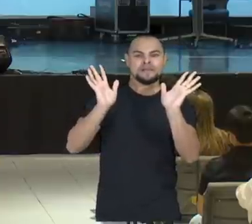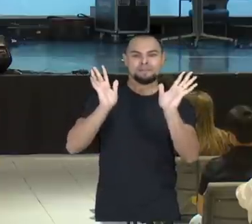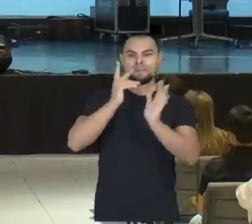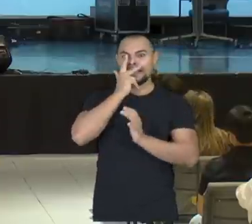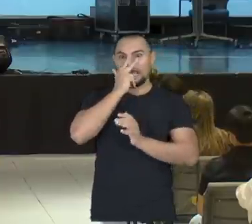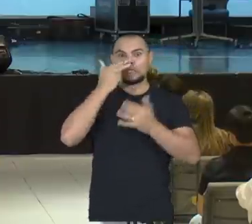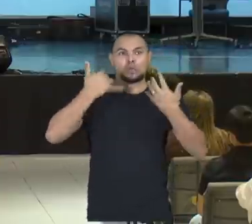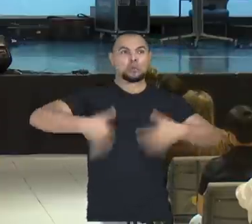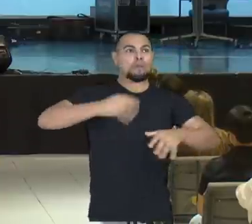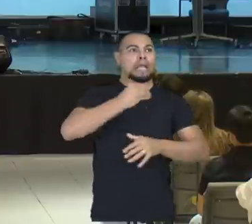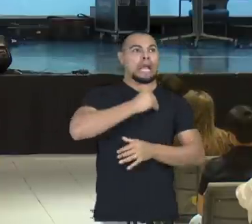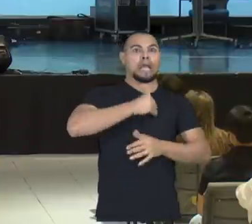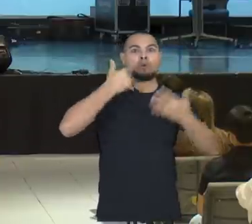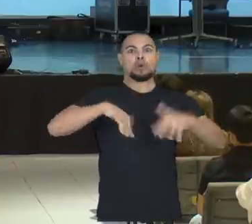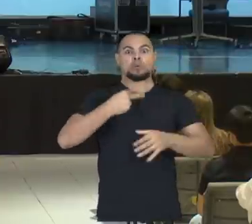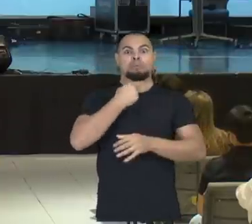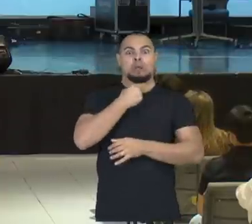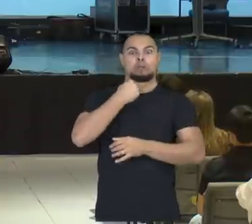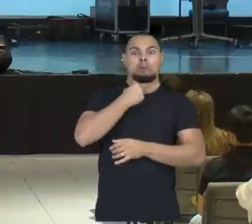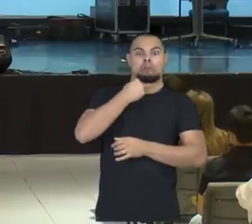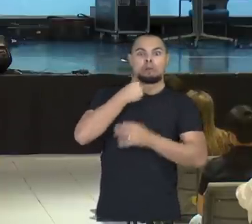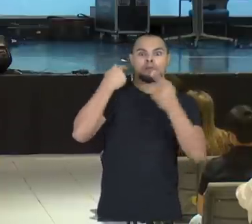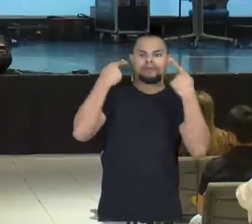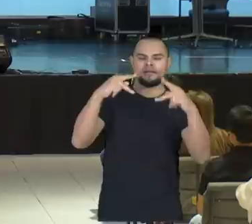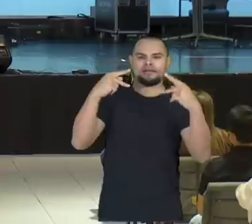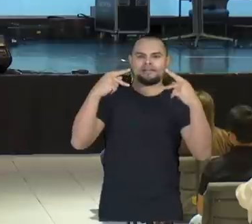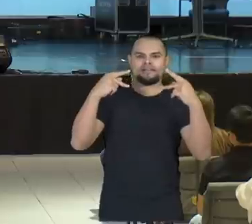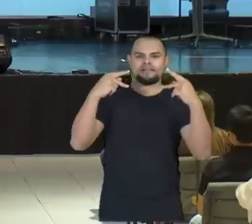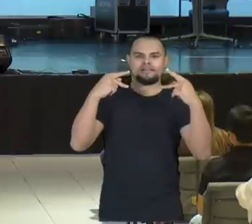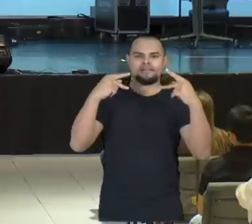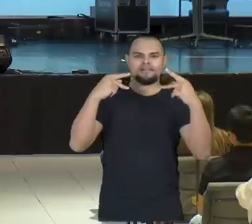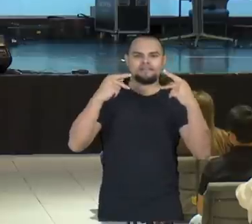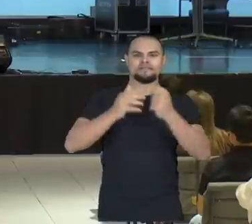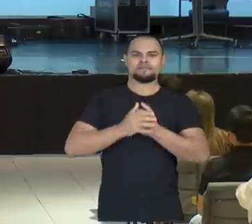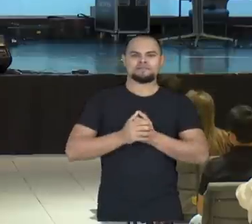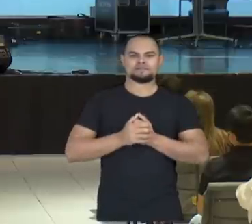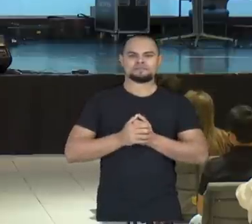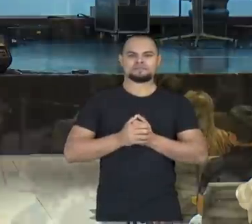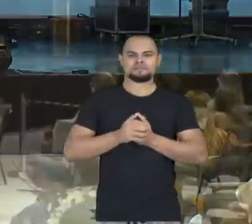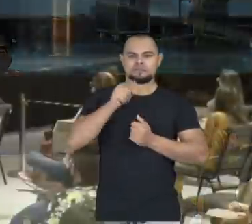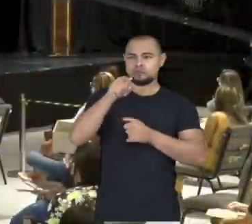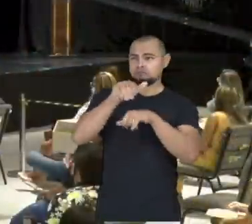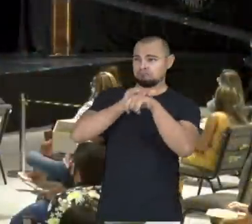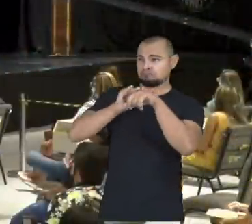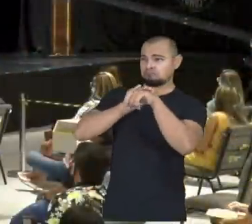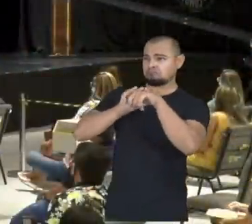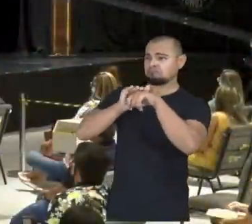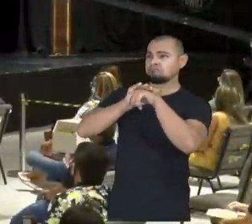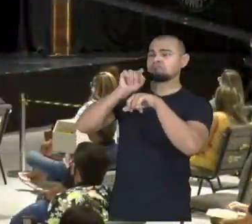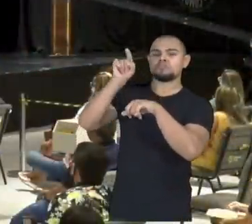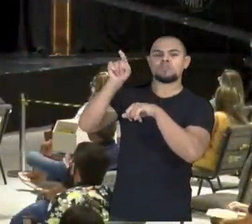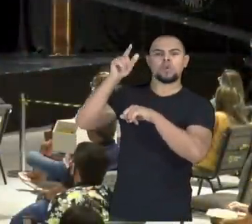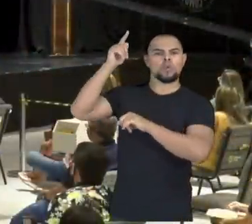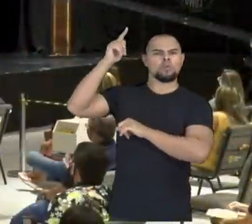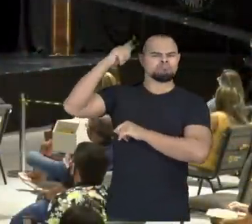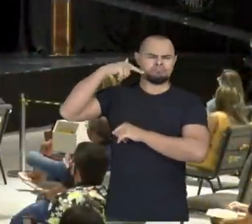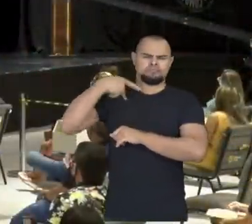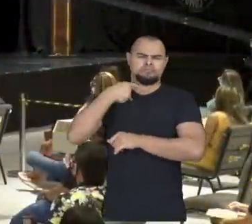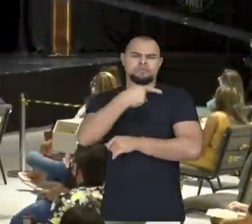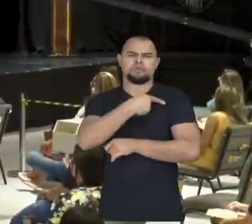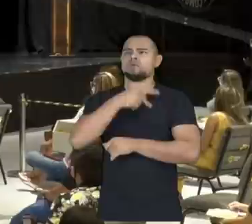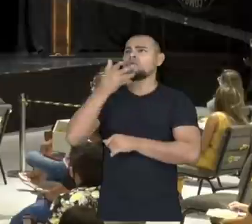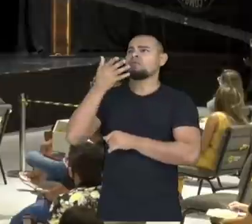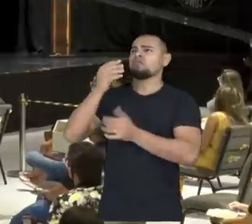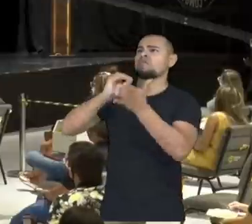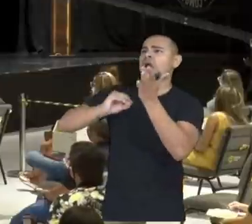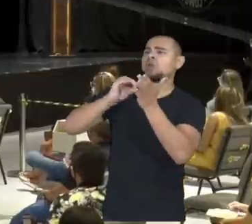falar sobre pecado nesse tempo. E você conversar amorosamente com seus líderes sobre a falta que você sente de uma exposição das Escrituras, que